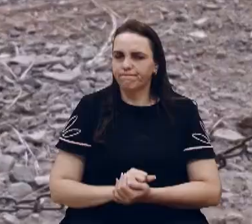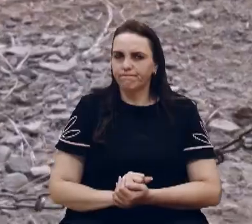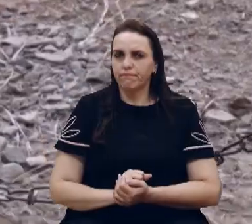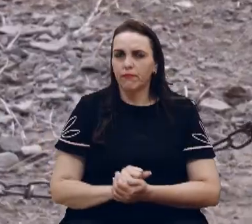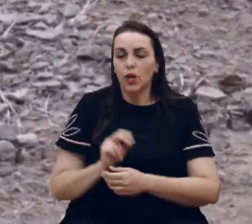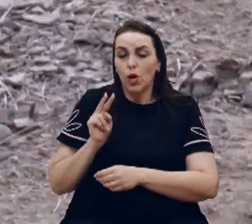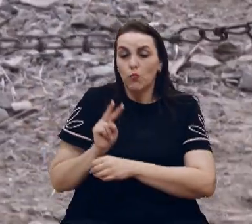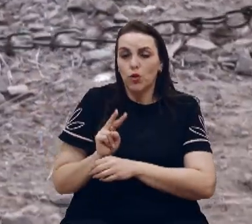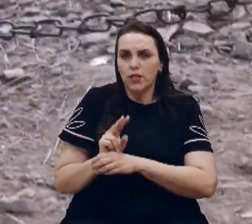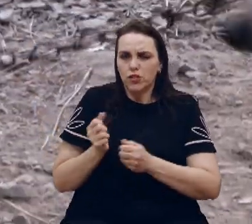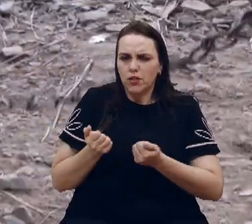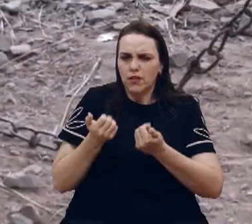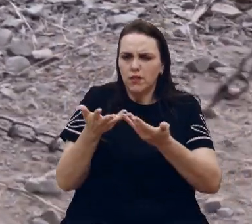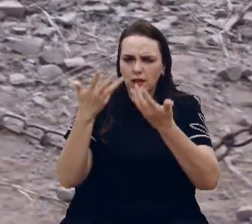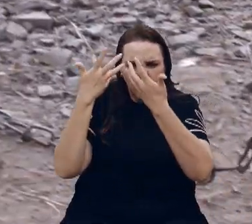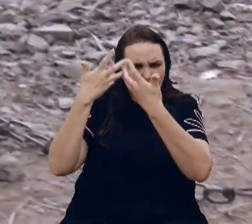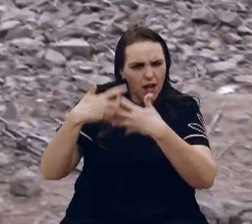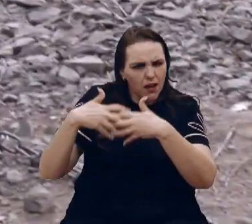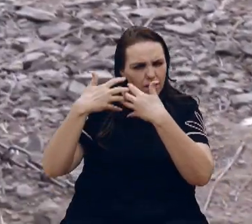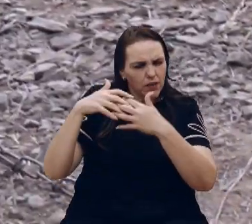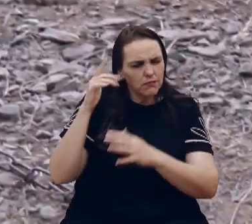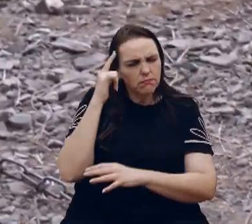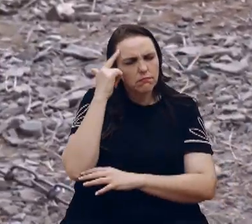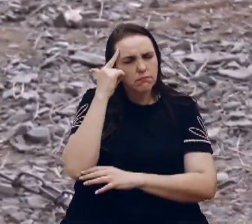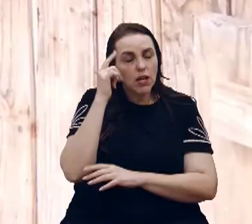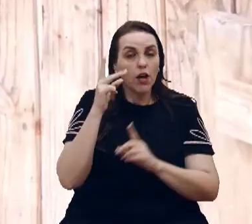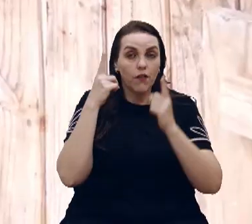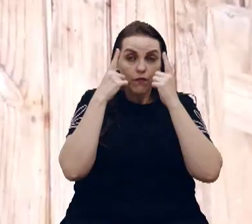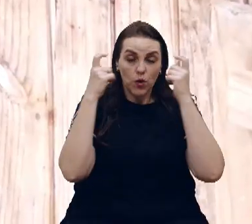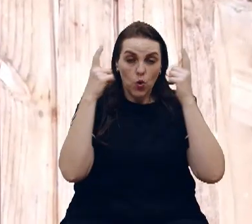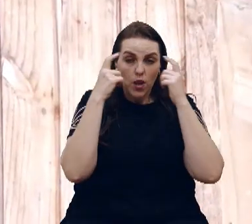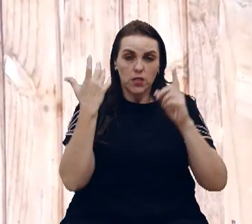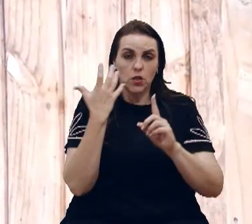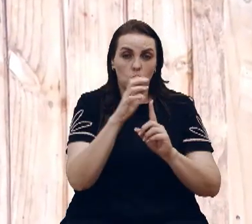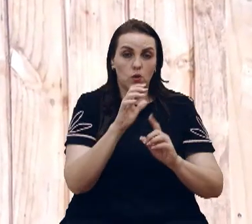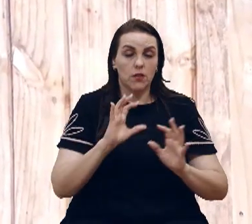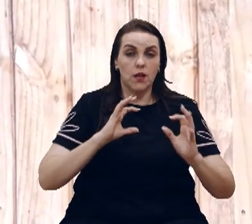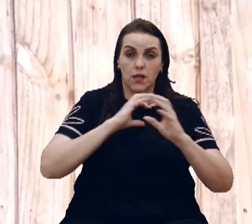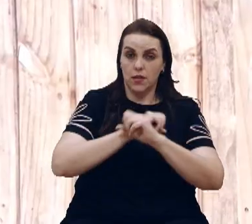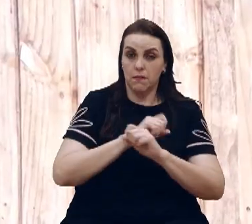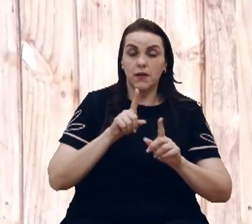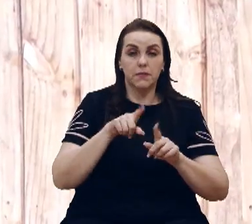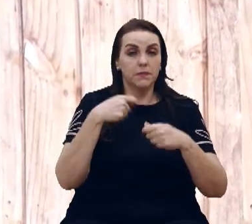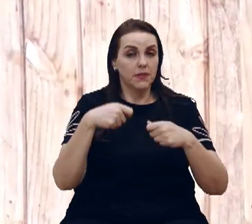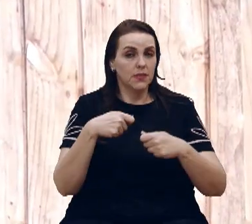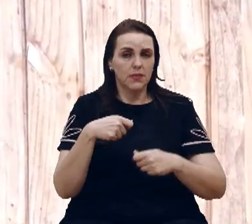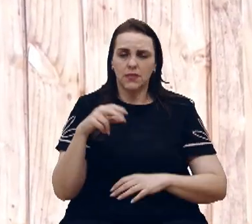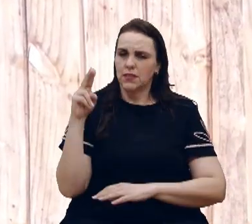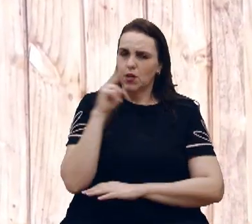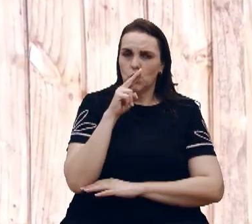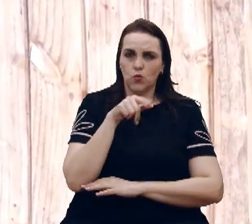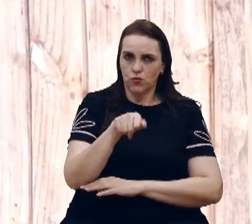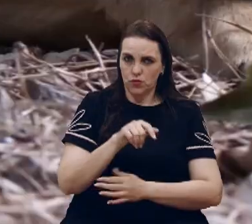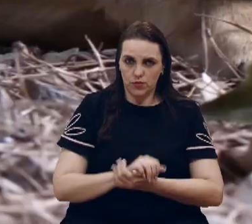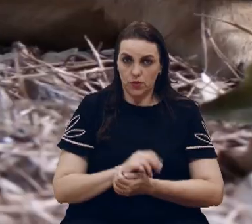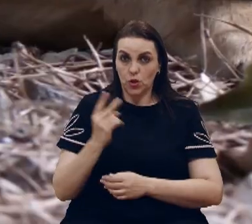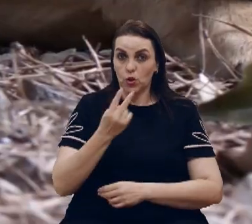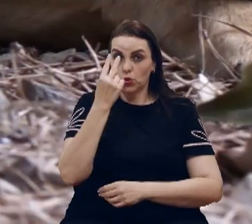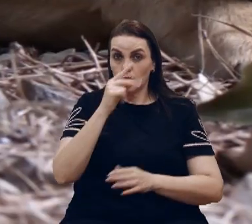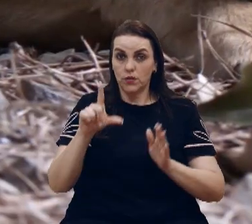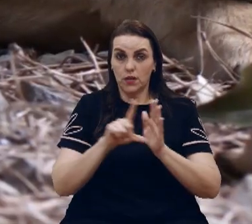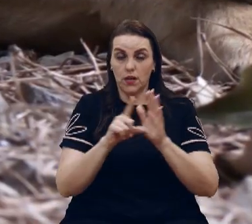Proteger e trazer reflexões sobre a violência contra os animais é necessário e urgente. 2 leis